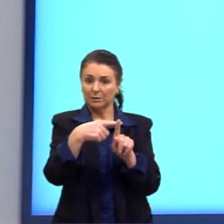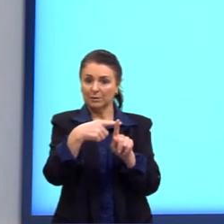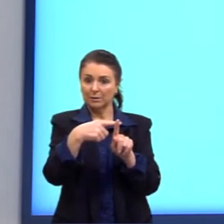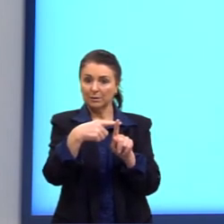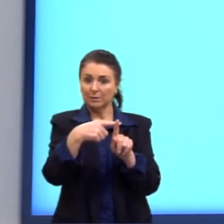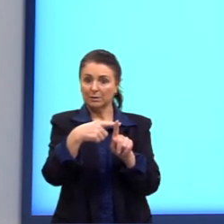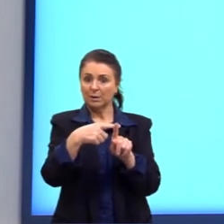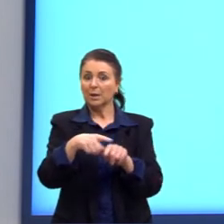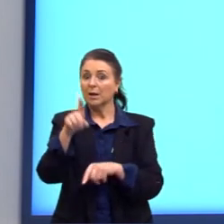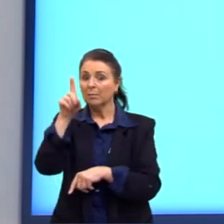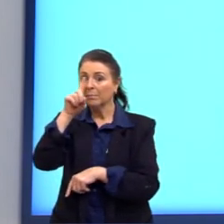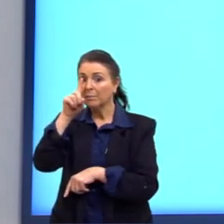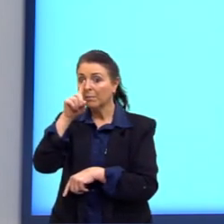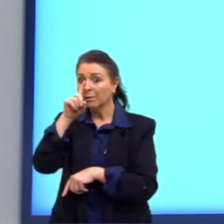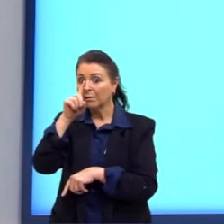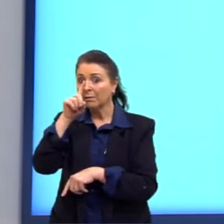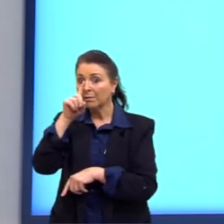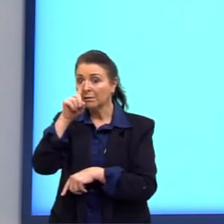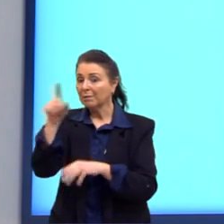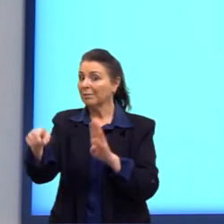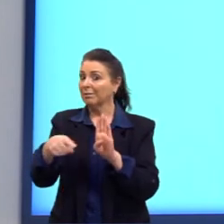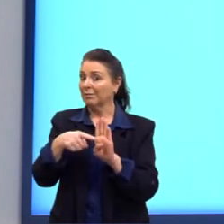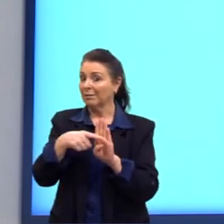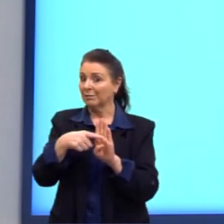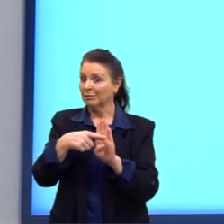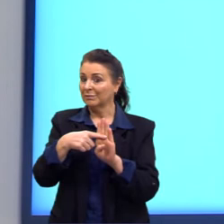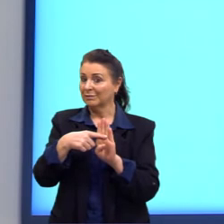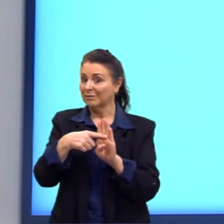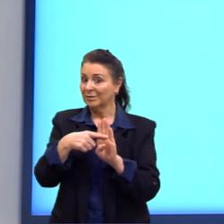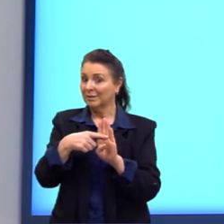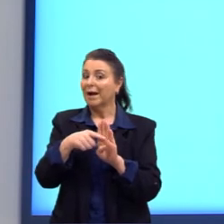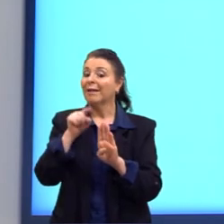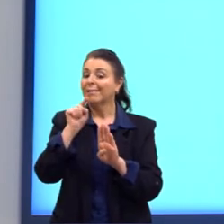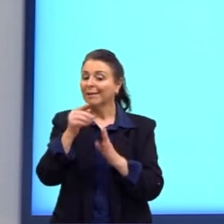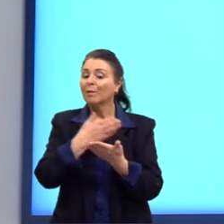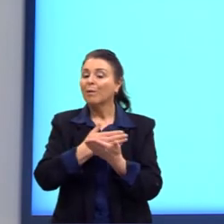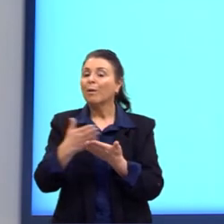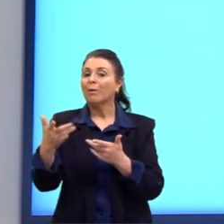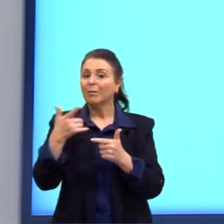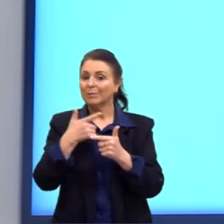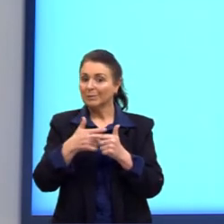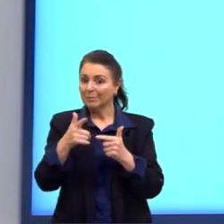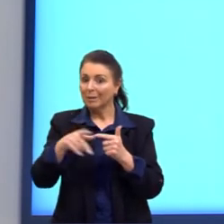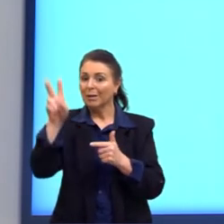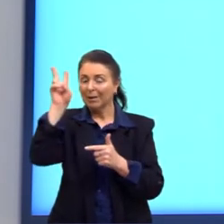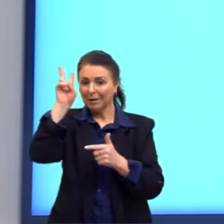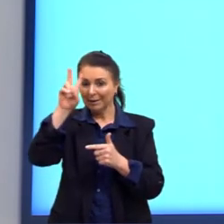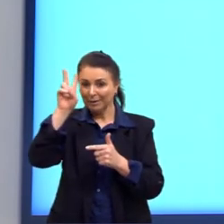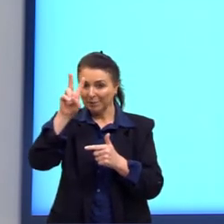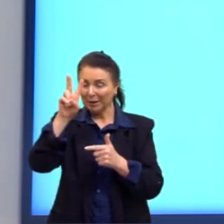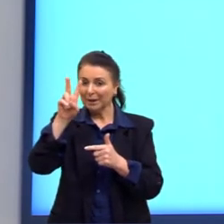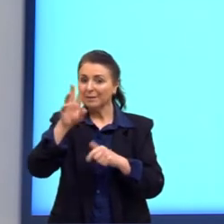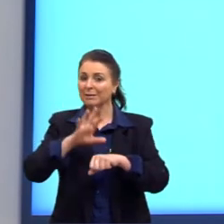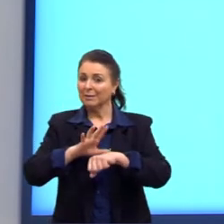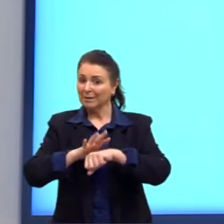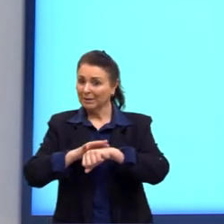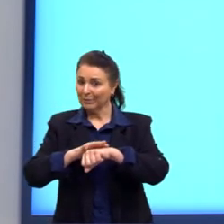e da mãe negativa aqui que tá o problema né lembra da eritroblastose